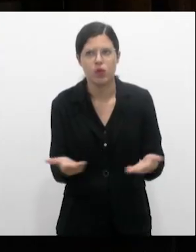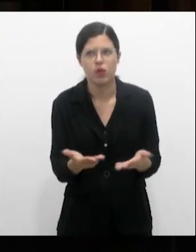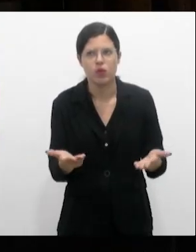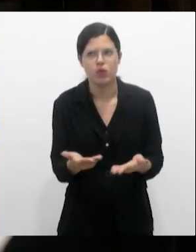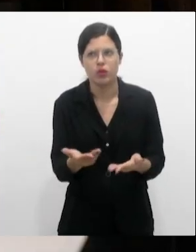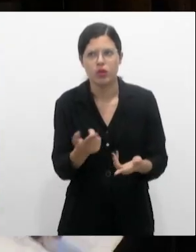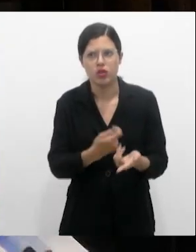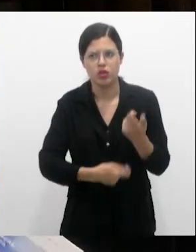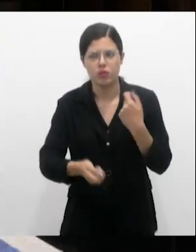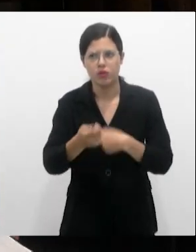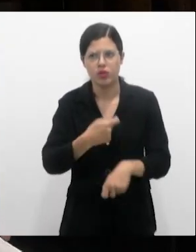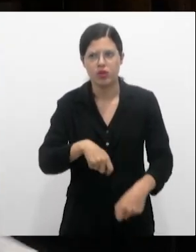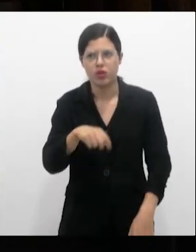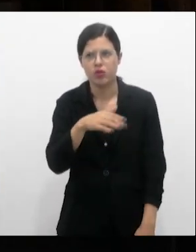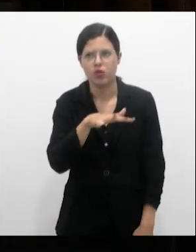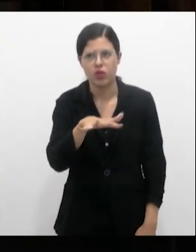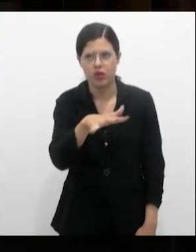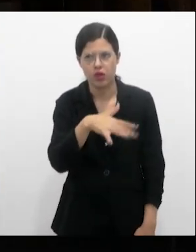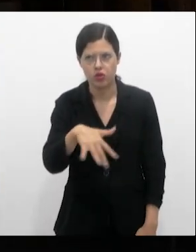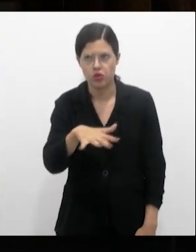administrador regional